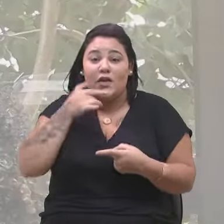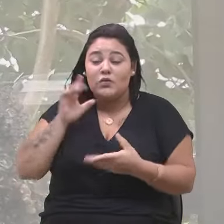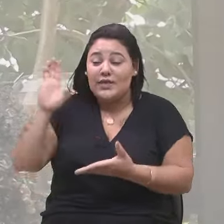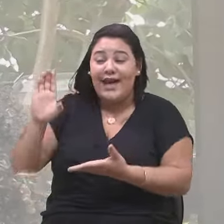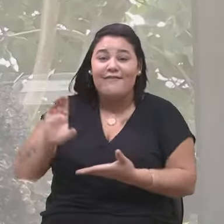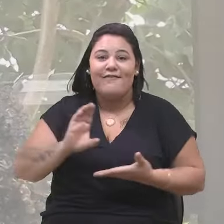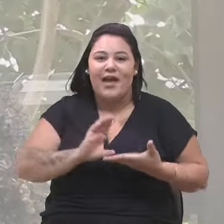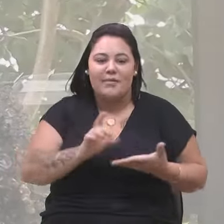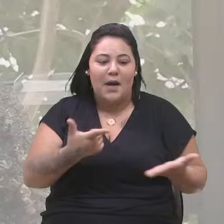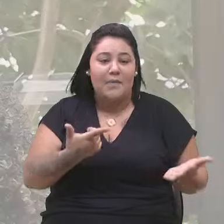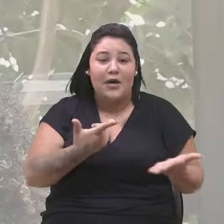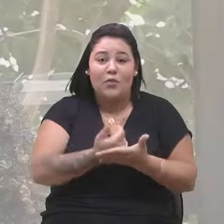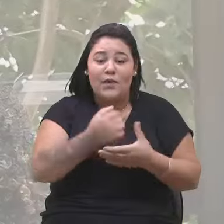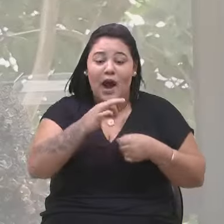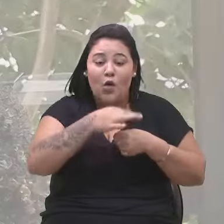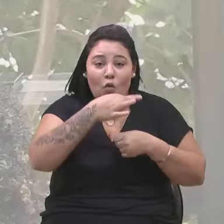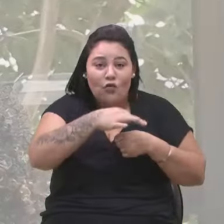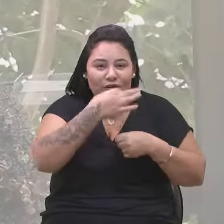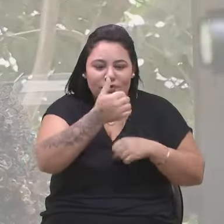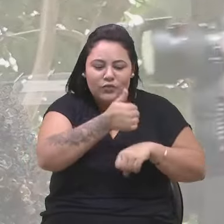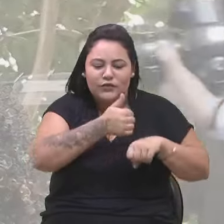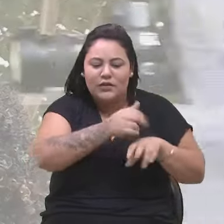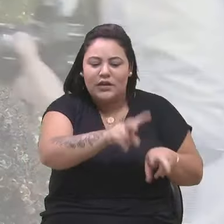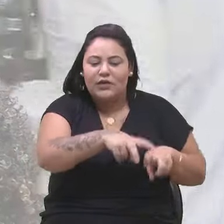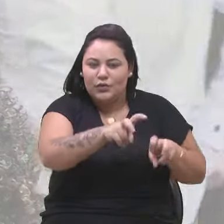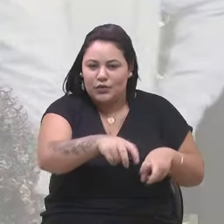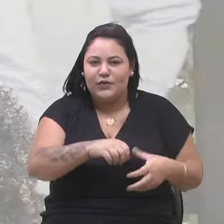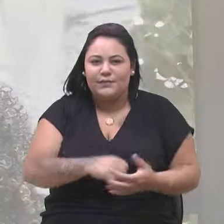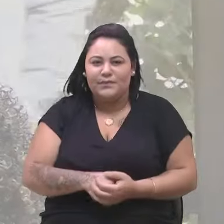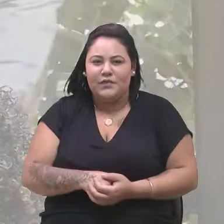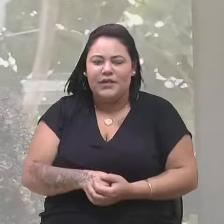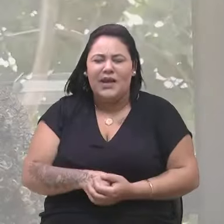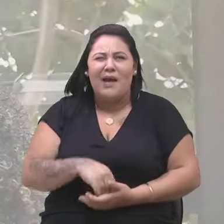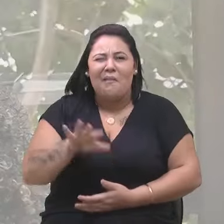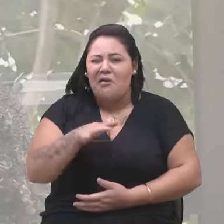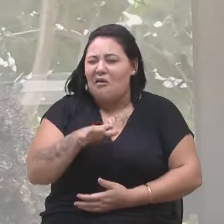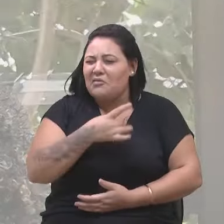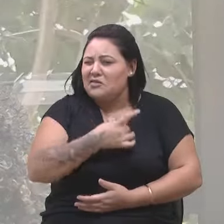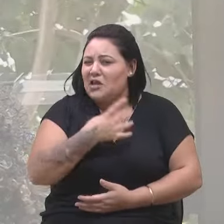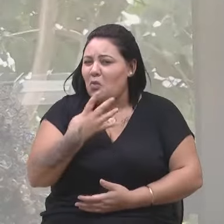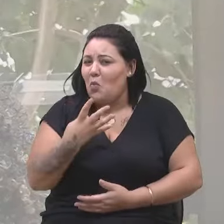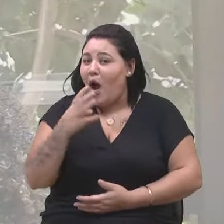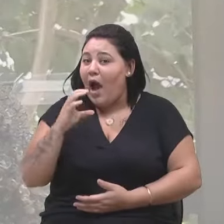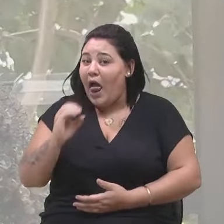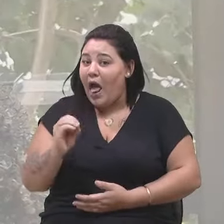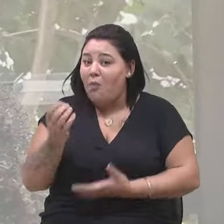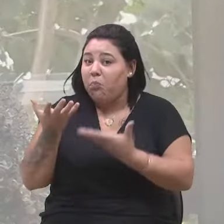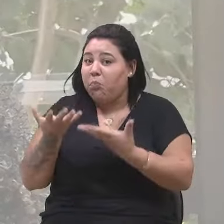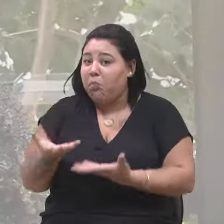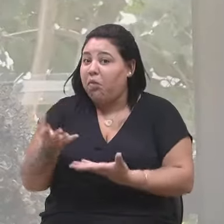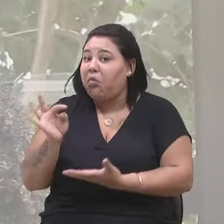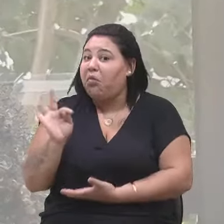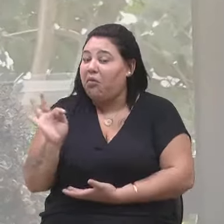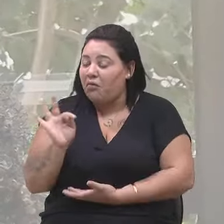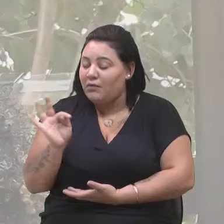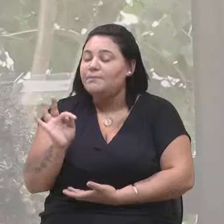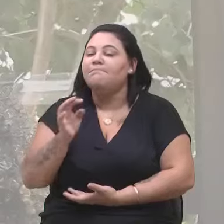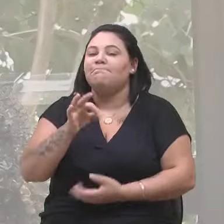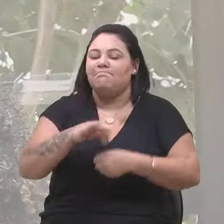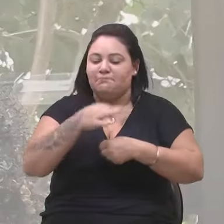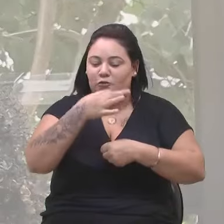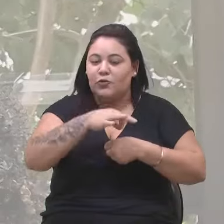uva do nosso agricultor. São 140 toneladas de uva. Isso aí vai fortalecer o nosso